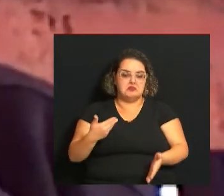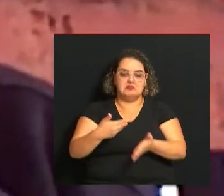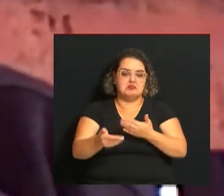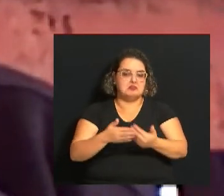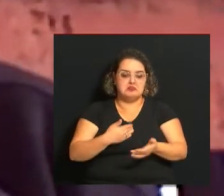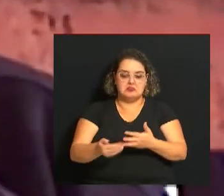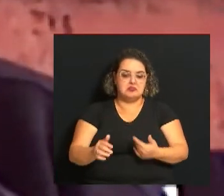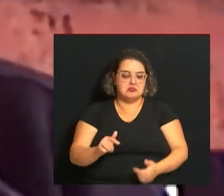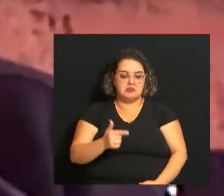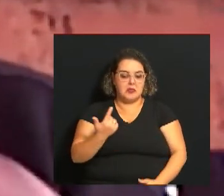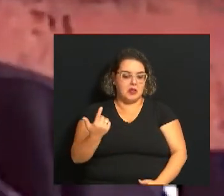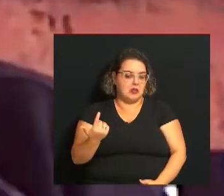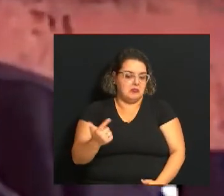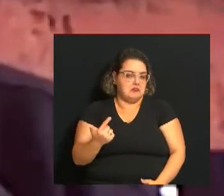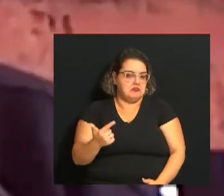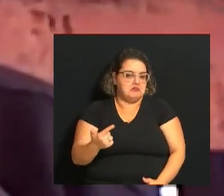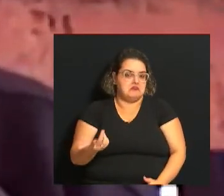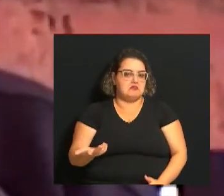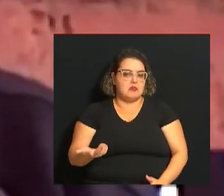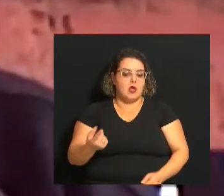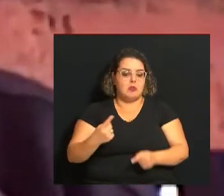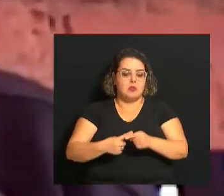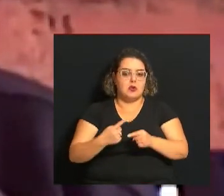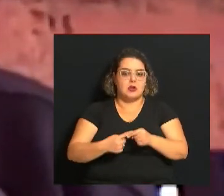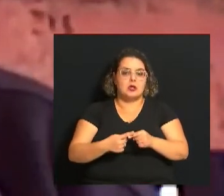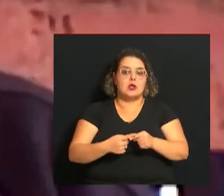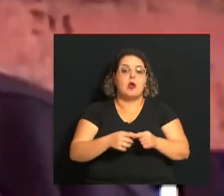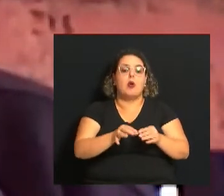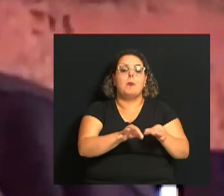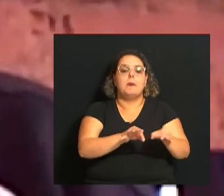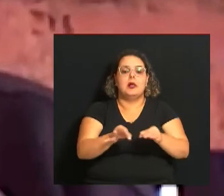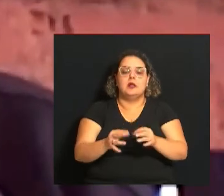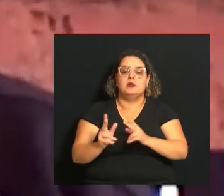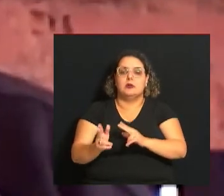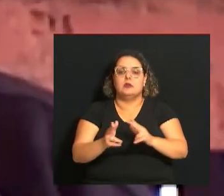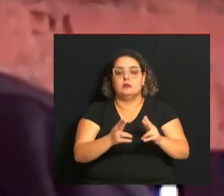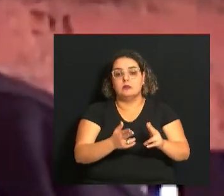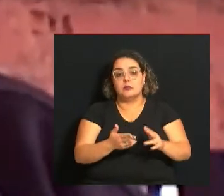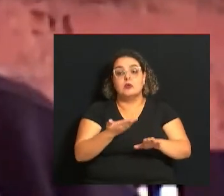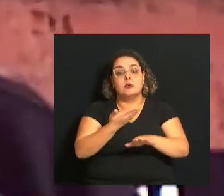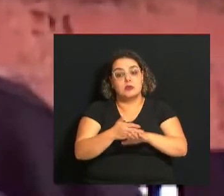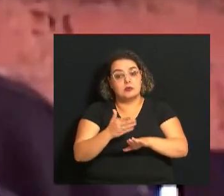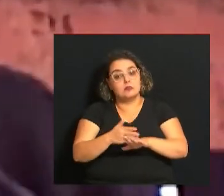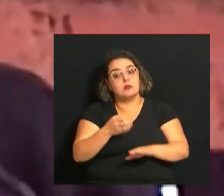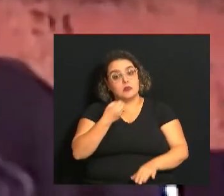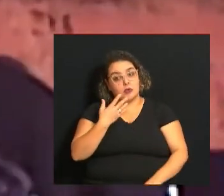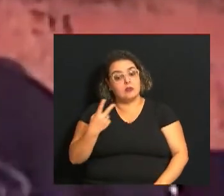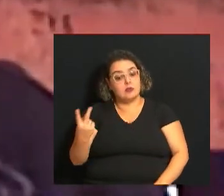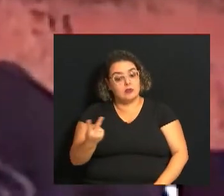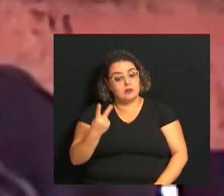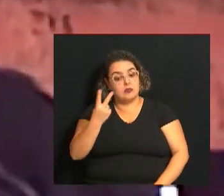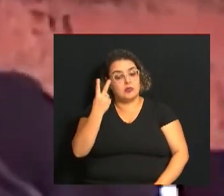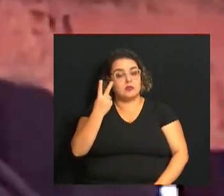de institucionalização dessas boas práticas e, sobretudo, valorizar mais o brasileiro, porque